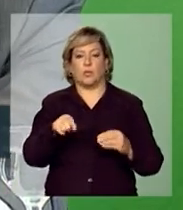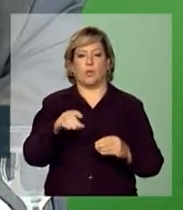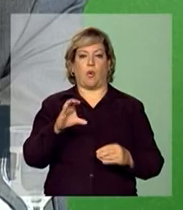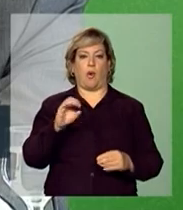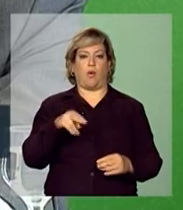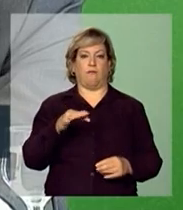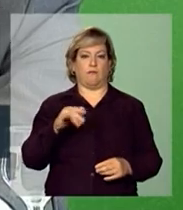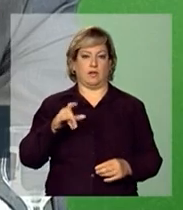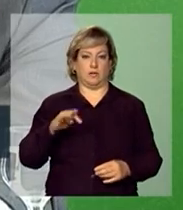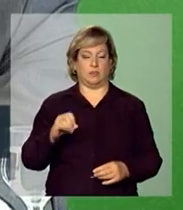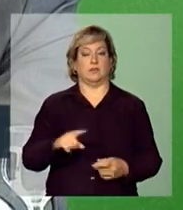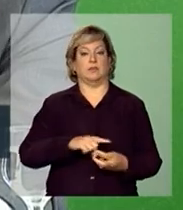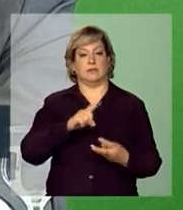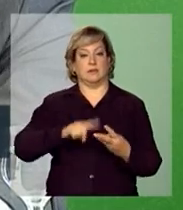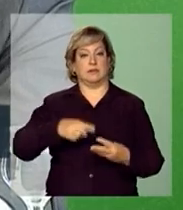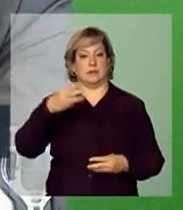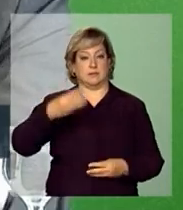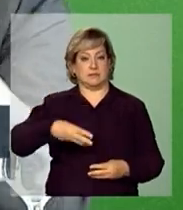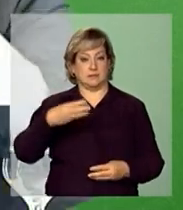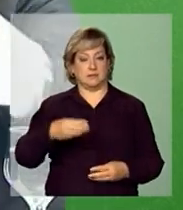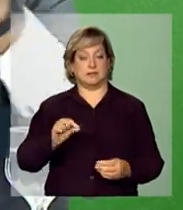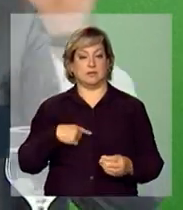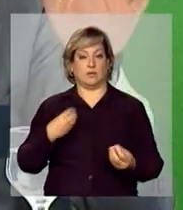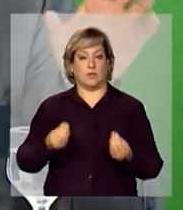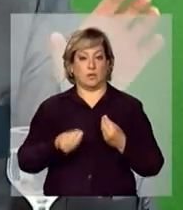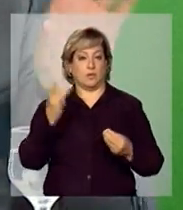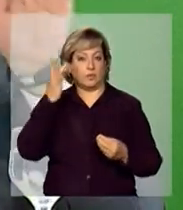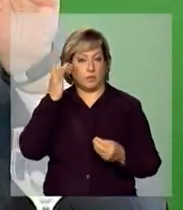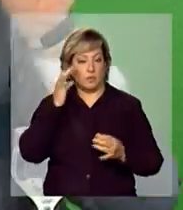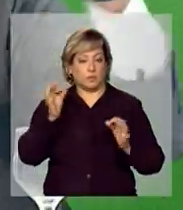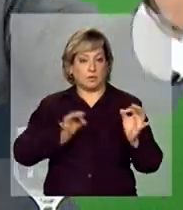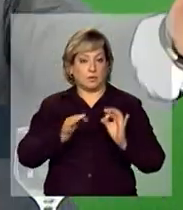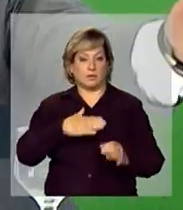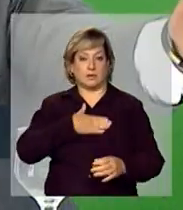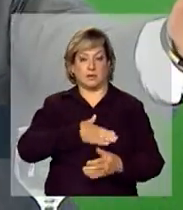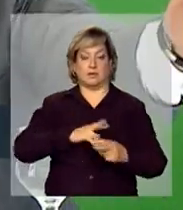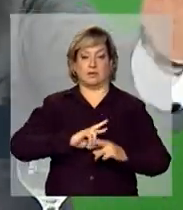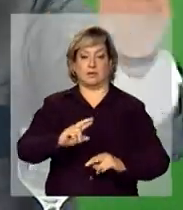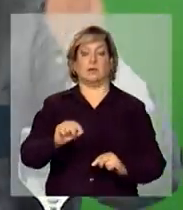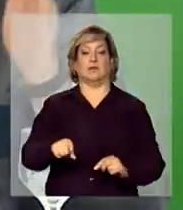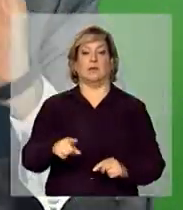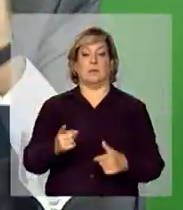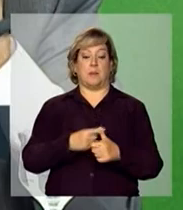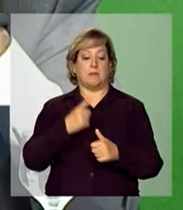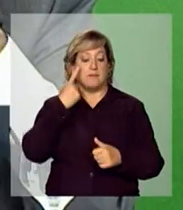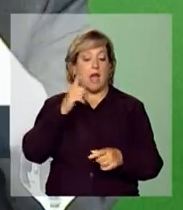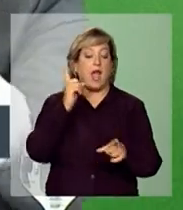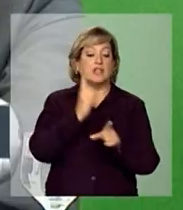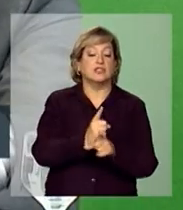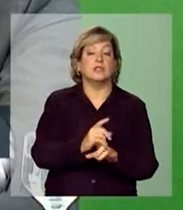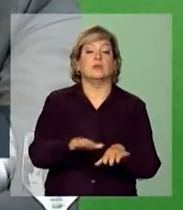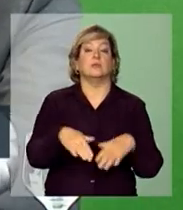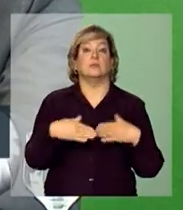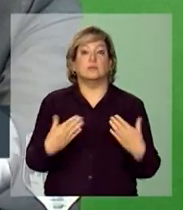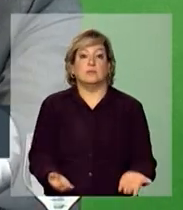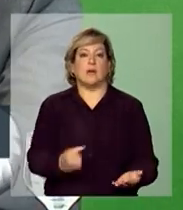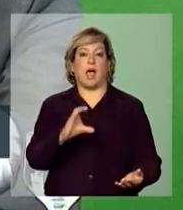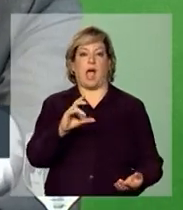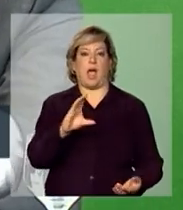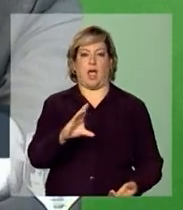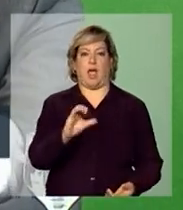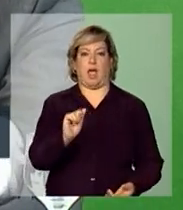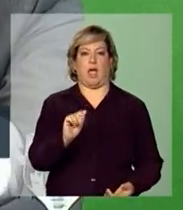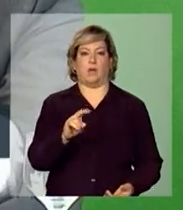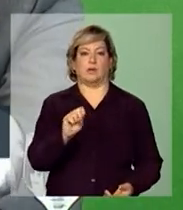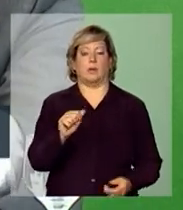sistema sancionatório eficaz equilibrado então ataque as causas sistema de